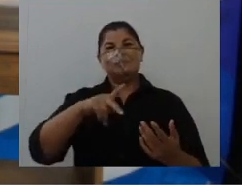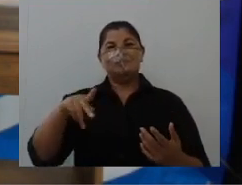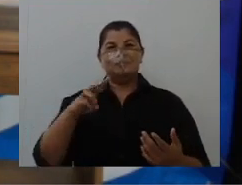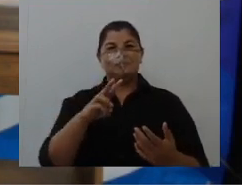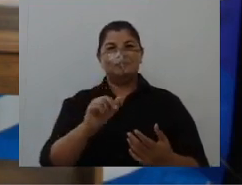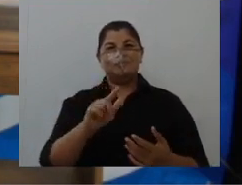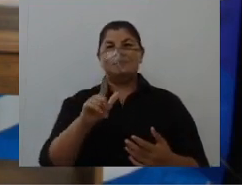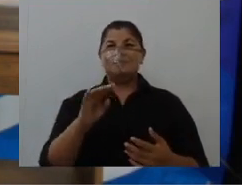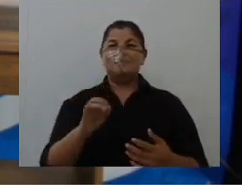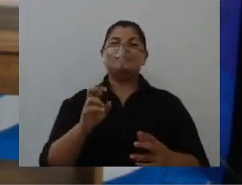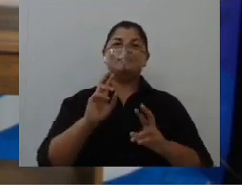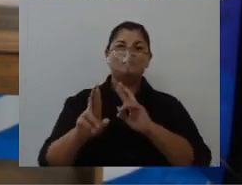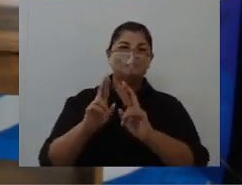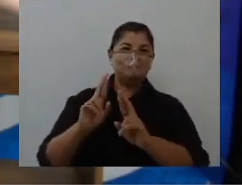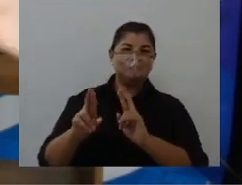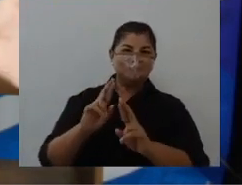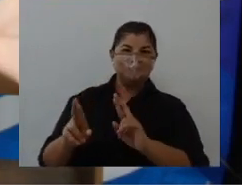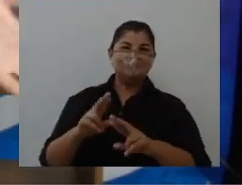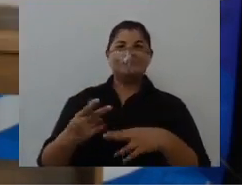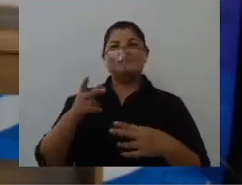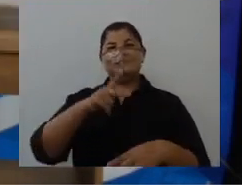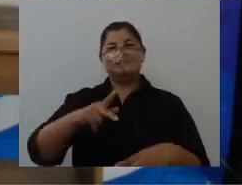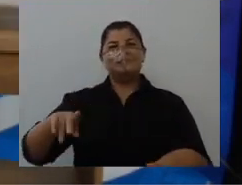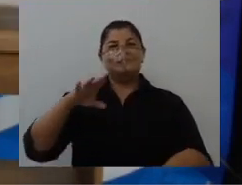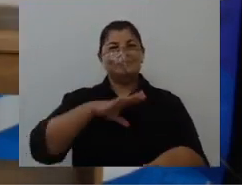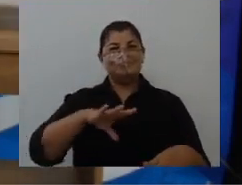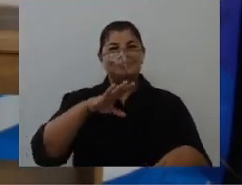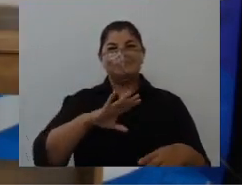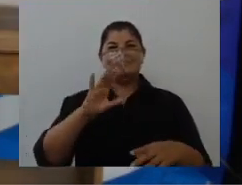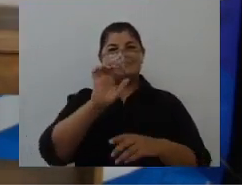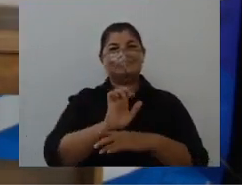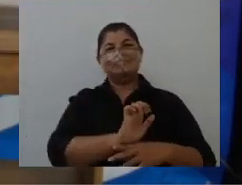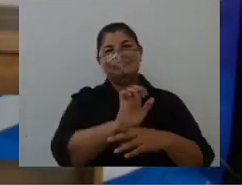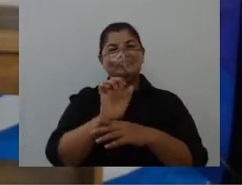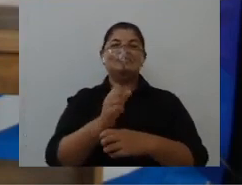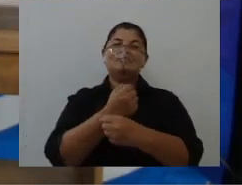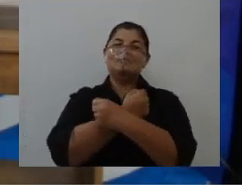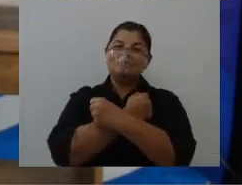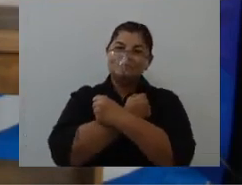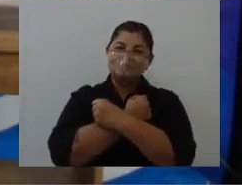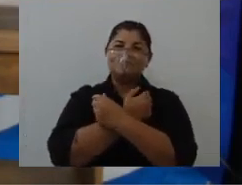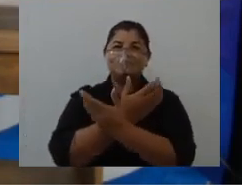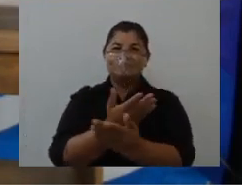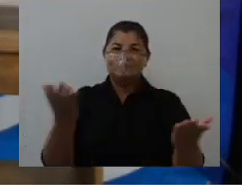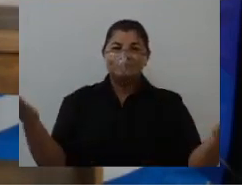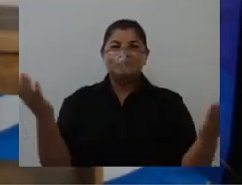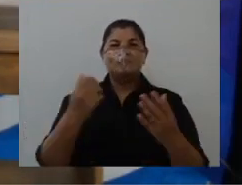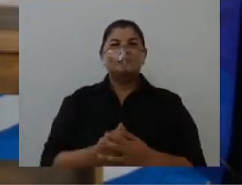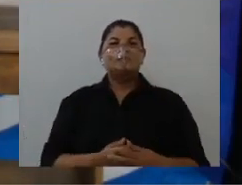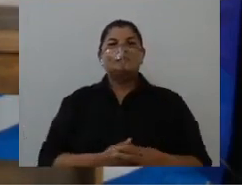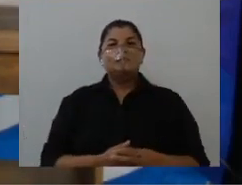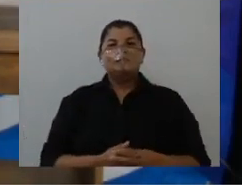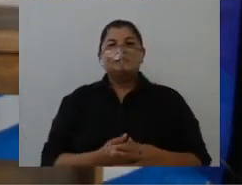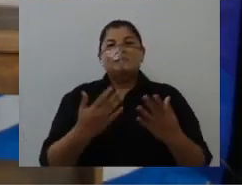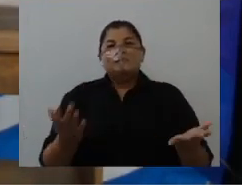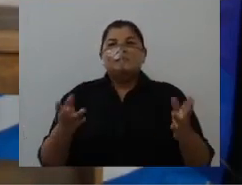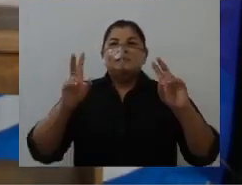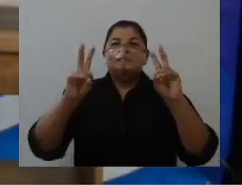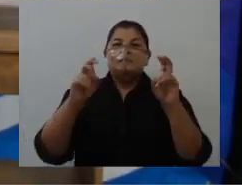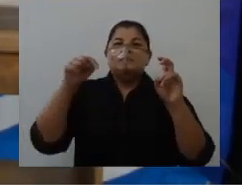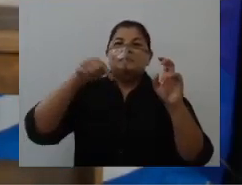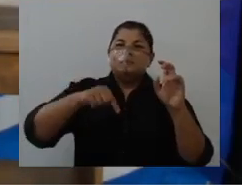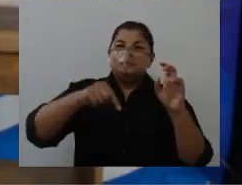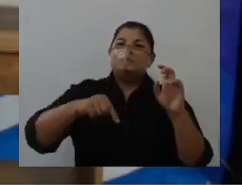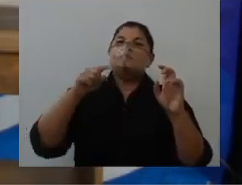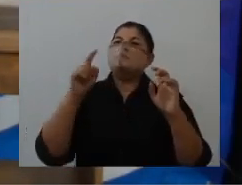professores mandando já o recado, professores de língua portuguesa de todo o estado, sintam-se abraçados, vamos junto. Então, Luiz, e o tema da aula de hoje?